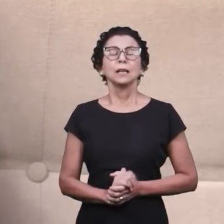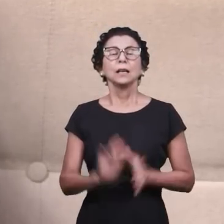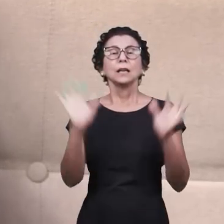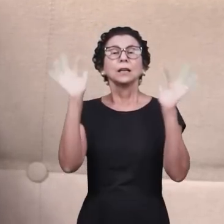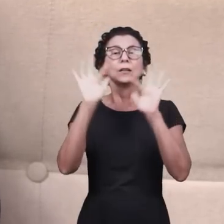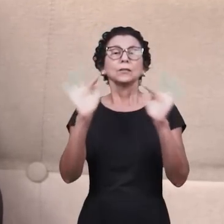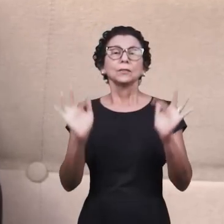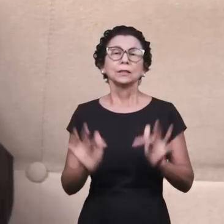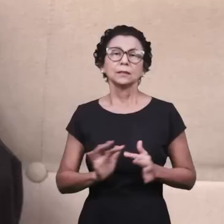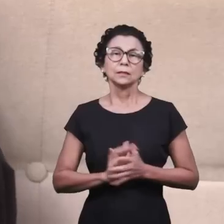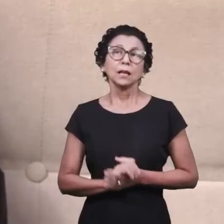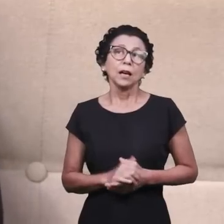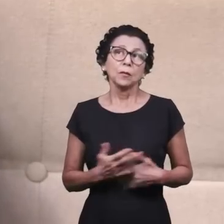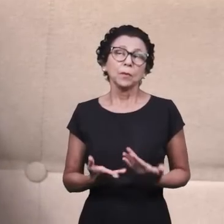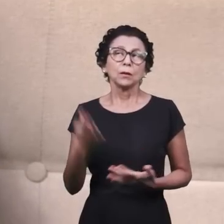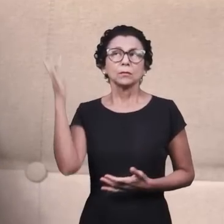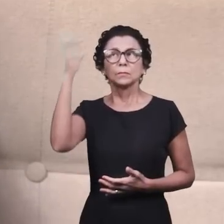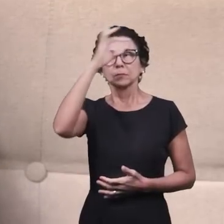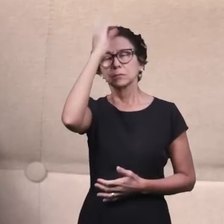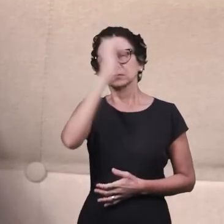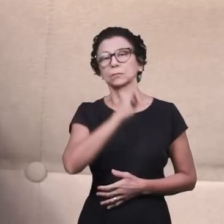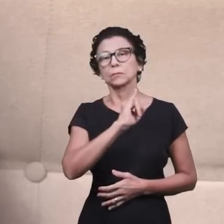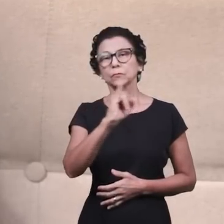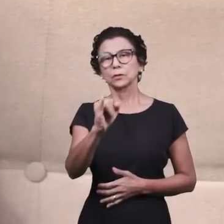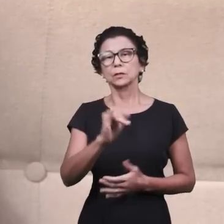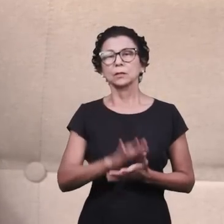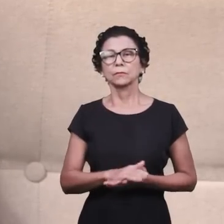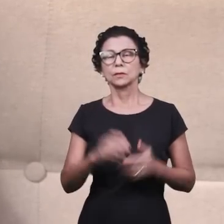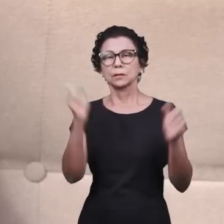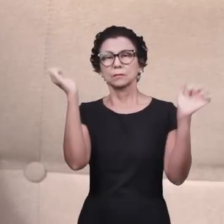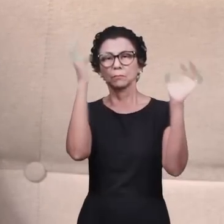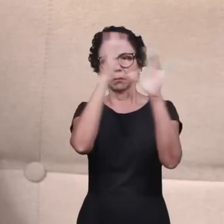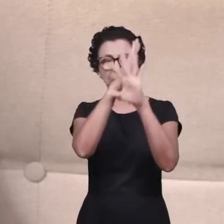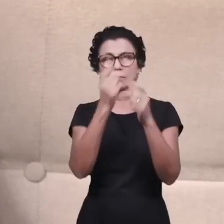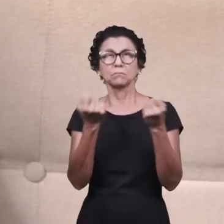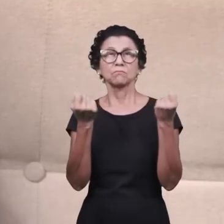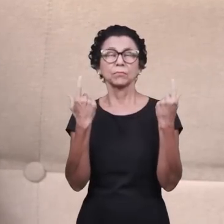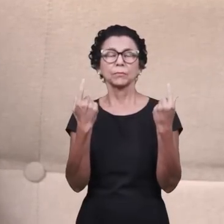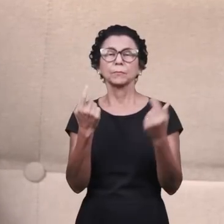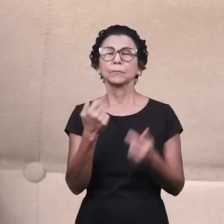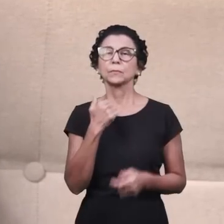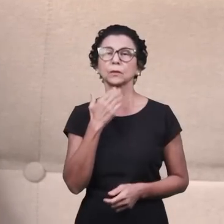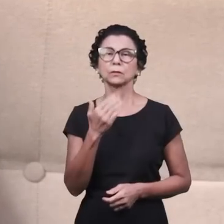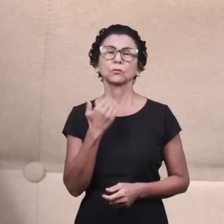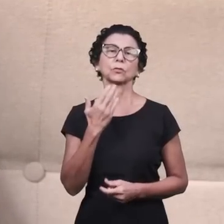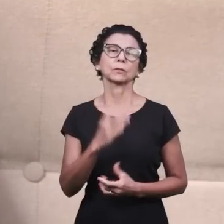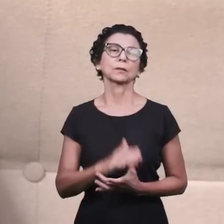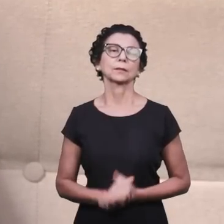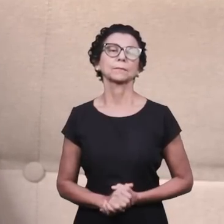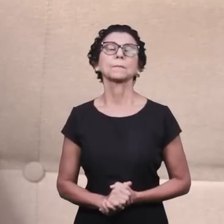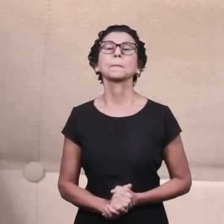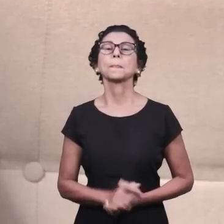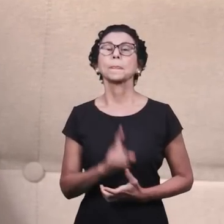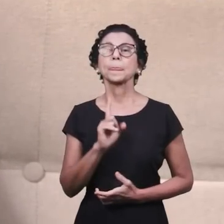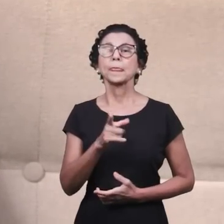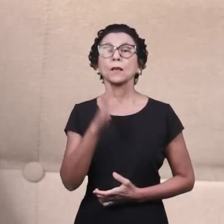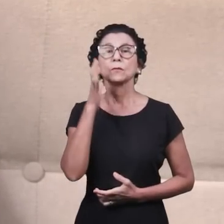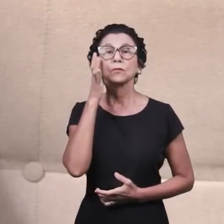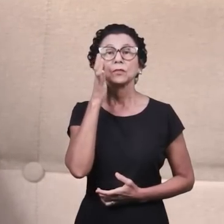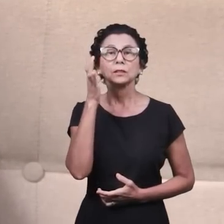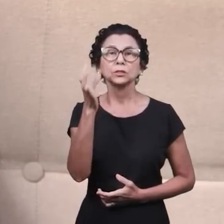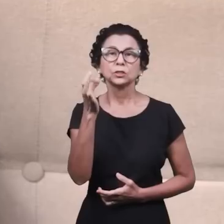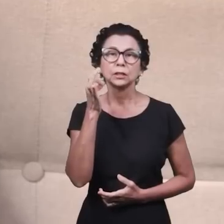anunciar e isso não ser guardado. Por isso o convite que está sendo feito a você que nos acompanha é para que